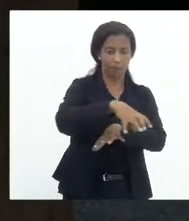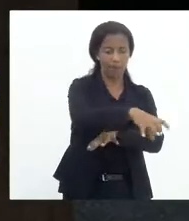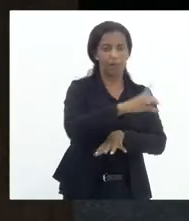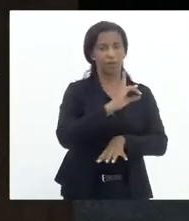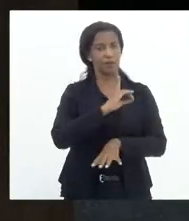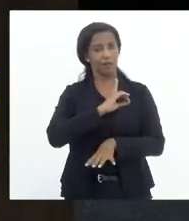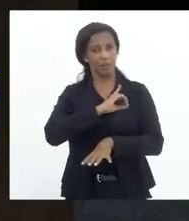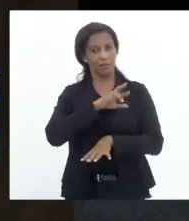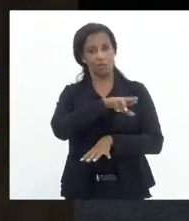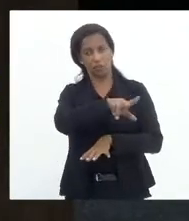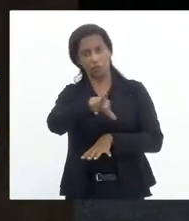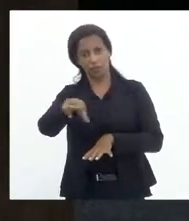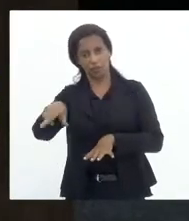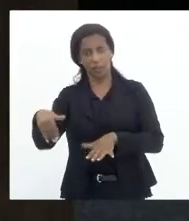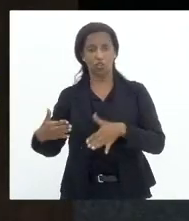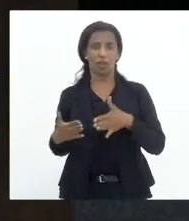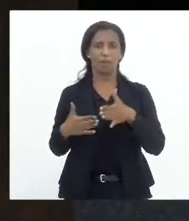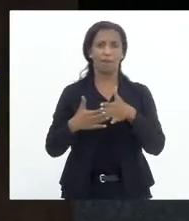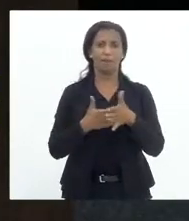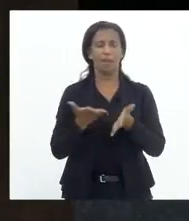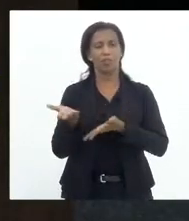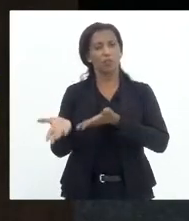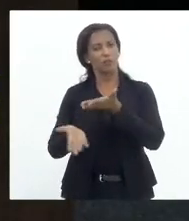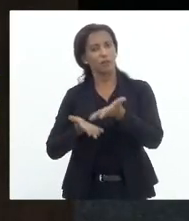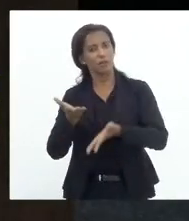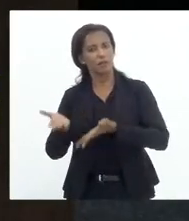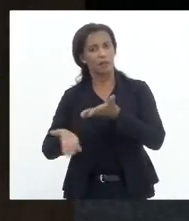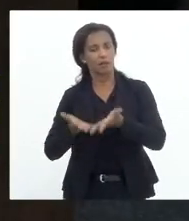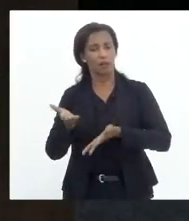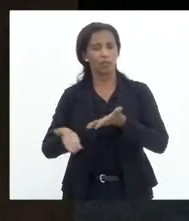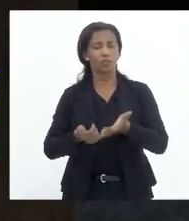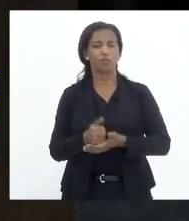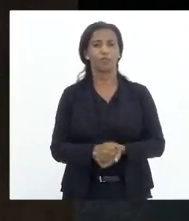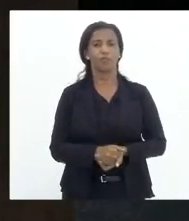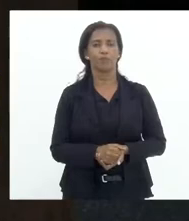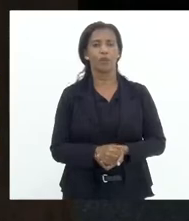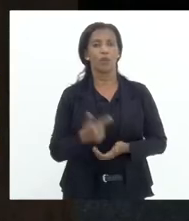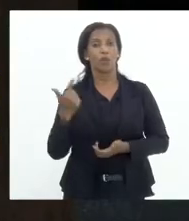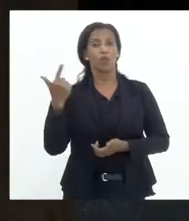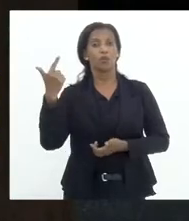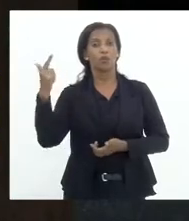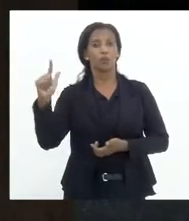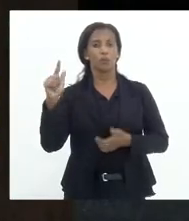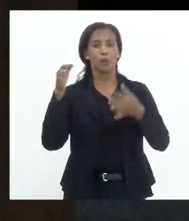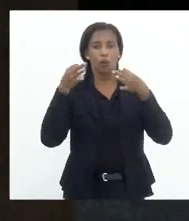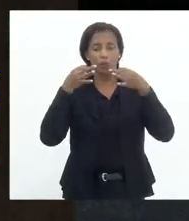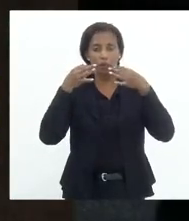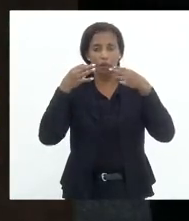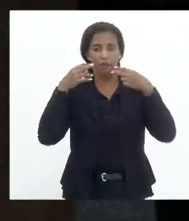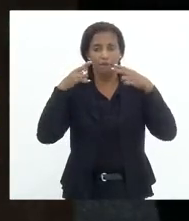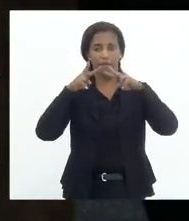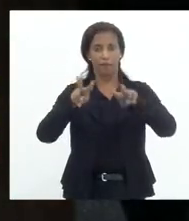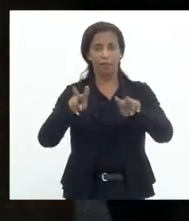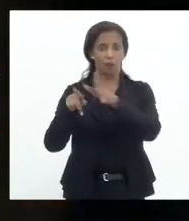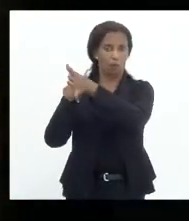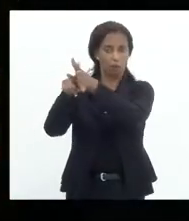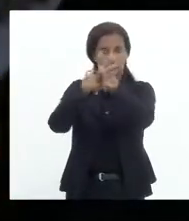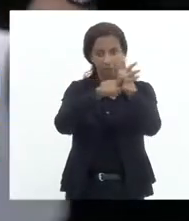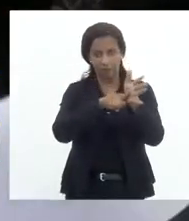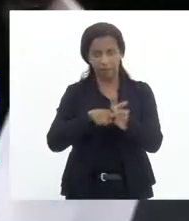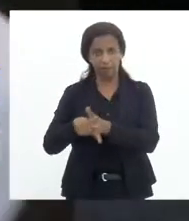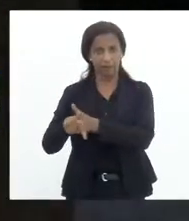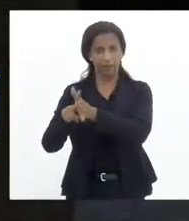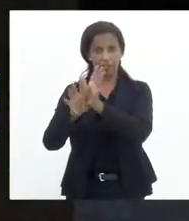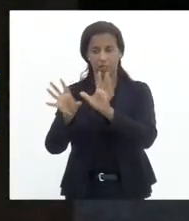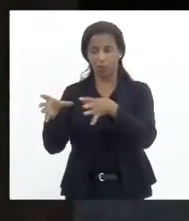distintas impede que se trate essa questão sob uma outra Ótica uma investigação em bloco